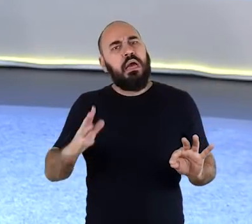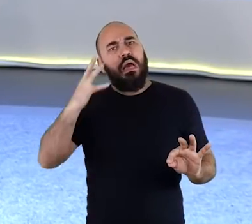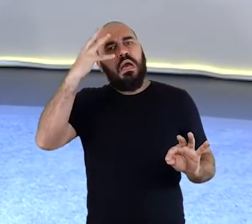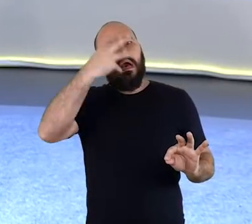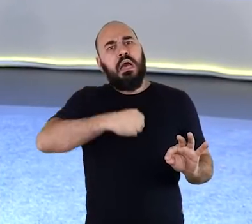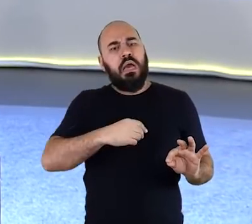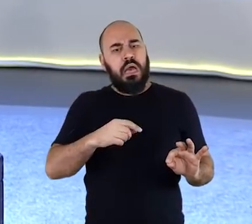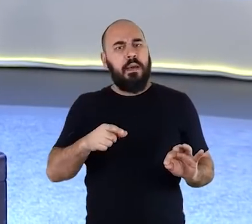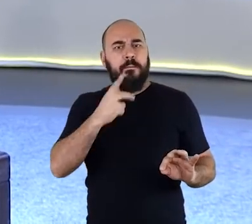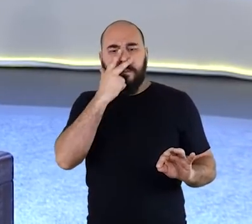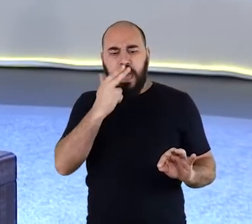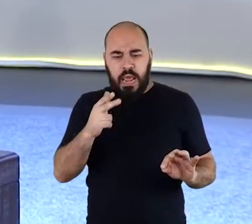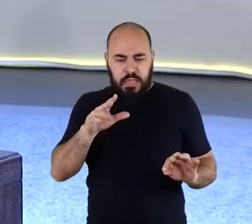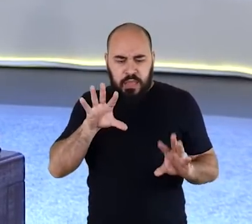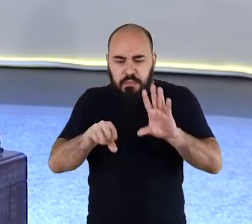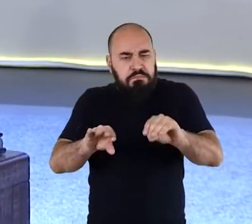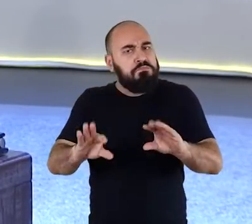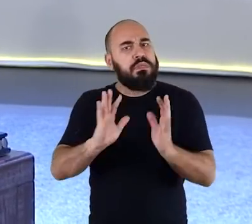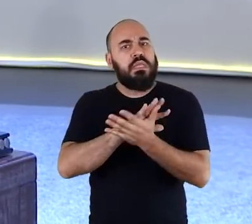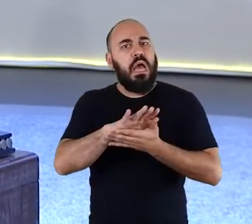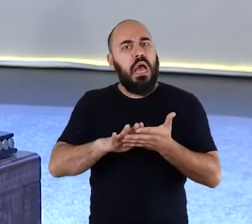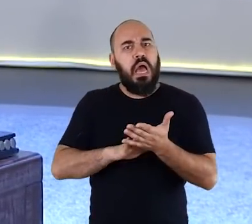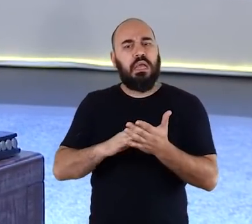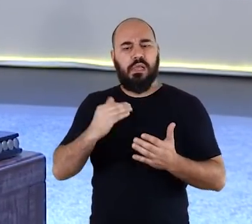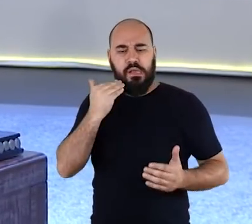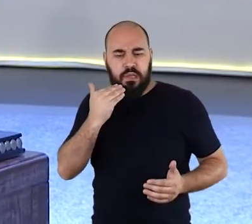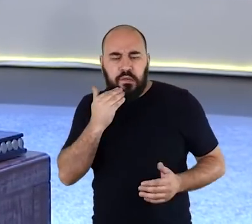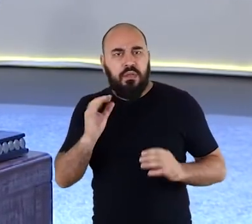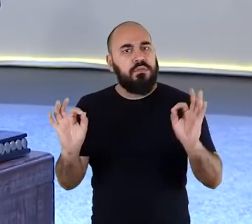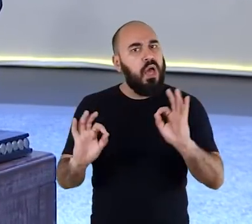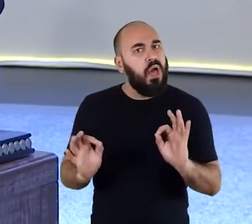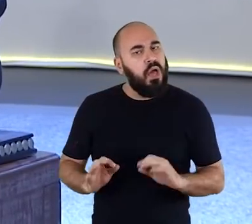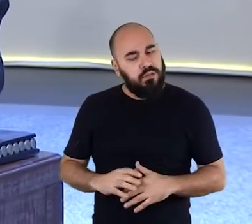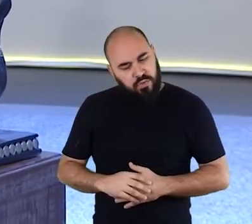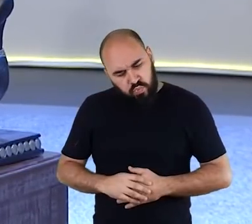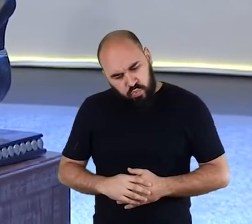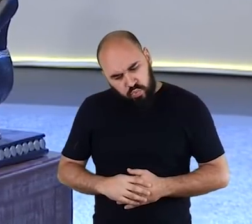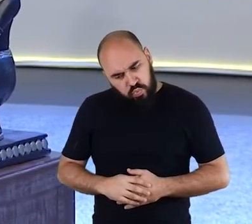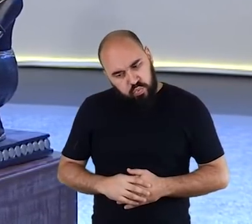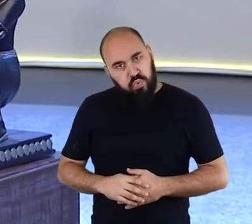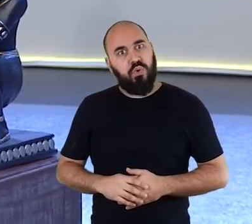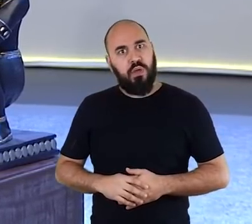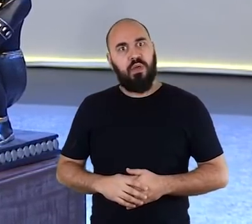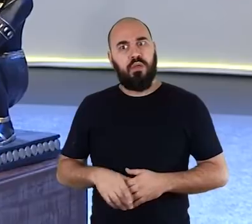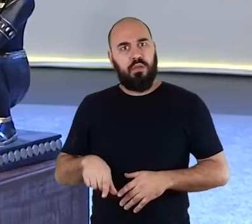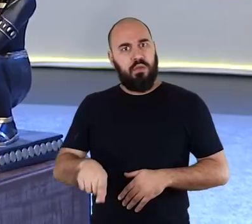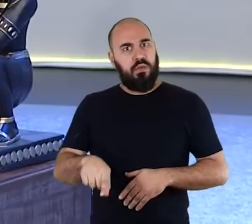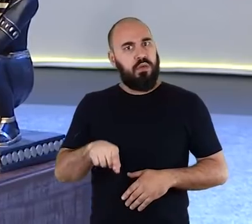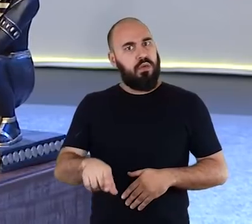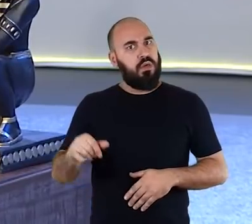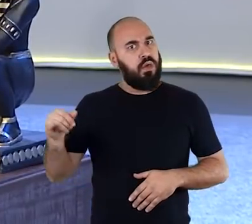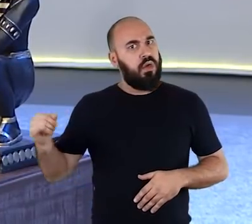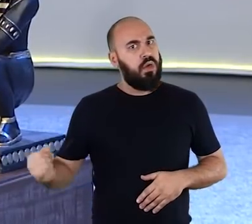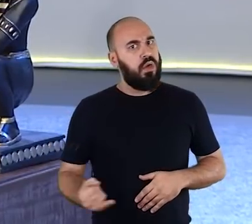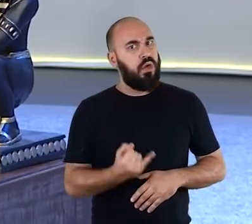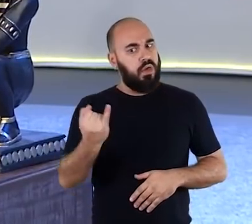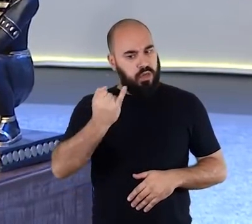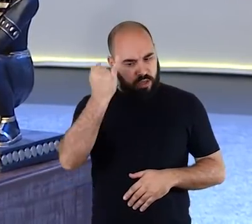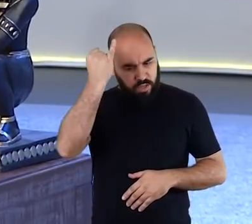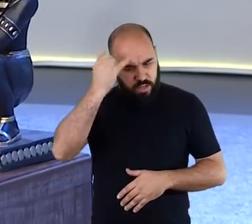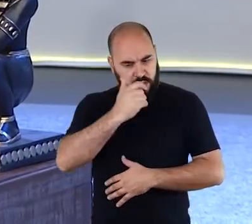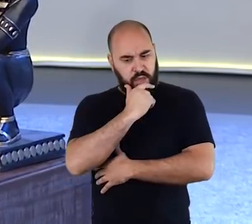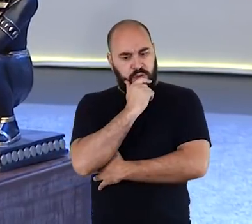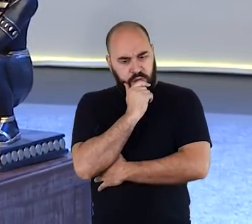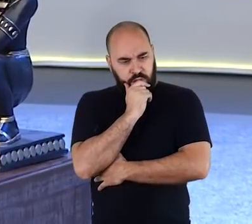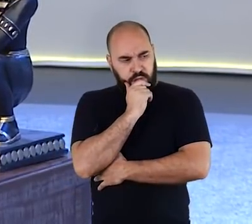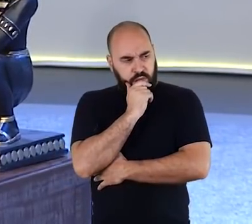menção, Klein entendeu imediatamente que se tratava de um grande achado, um grande tesouro arqueológico, mas ele não tinha